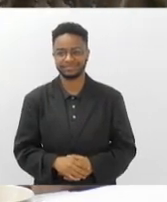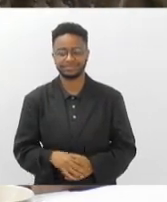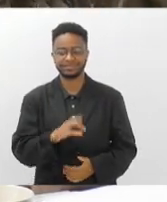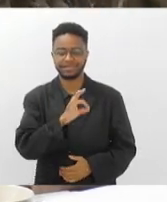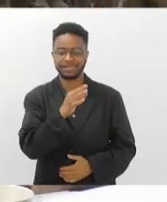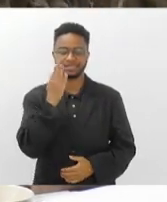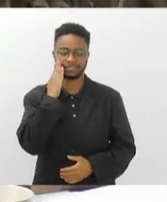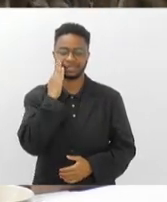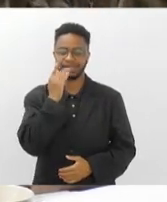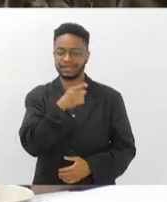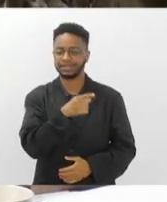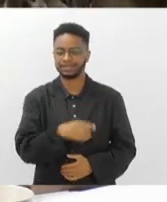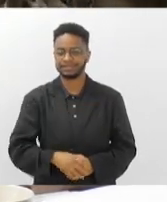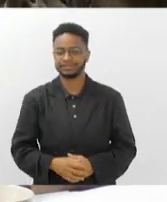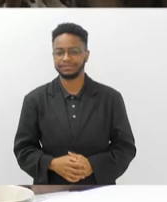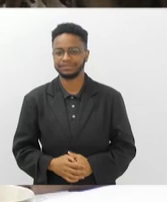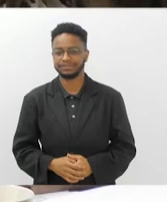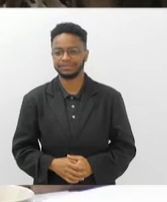Eu sei.